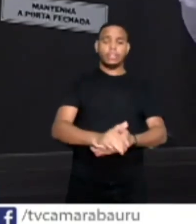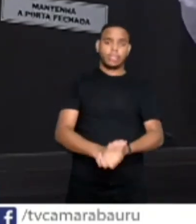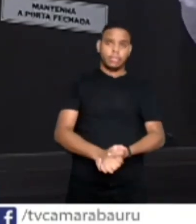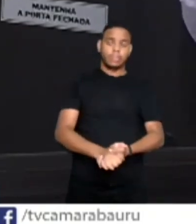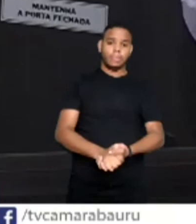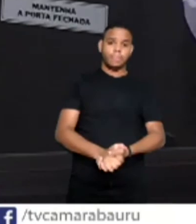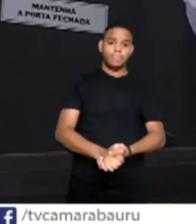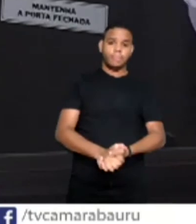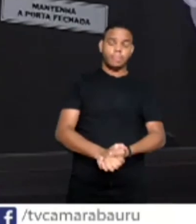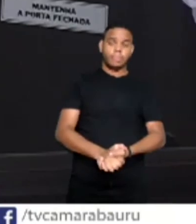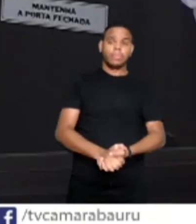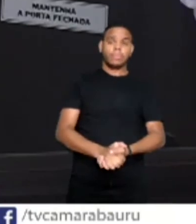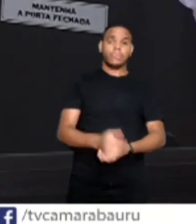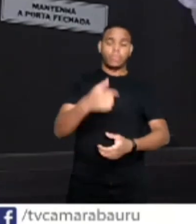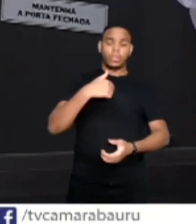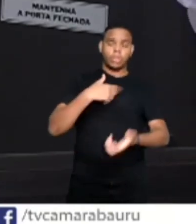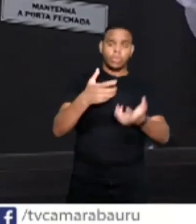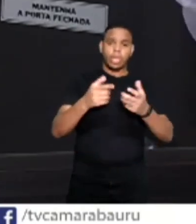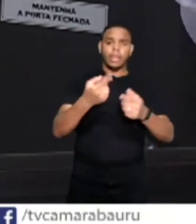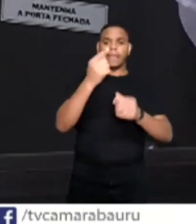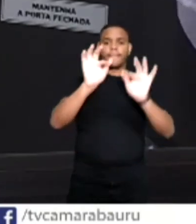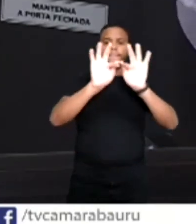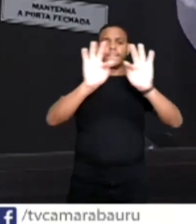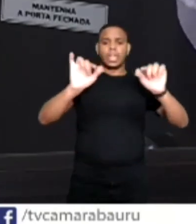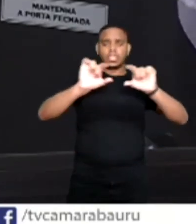eu quero terminar com uma frase.